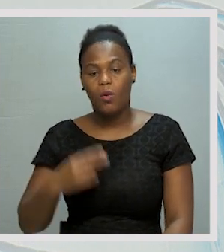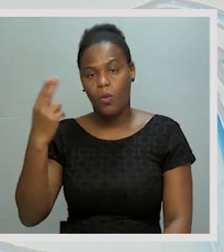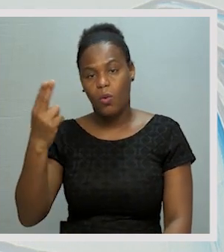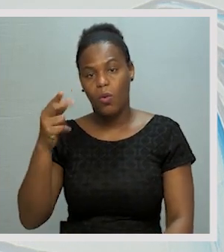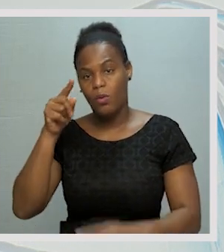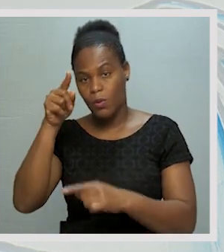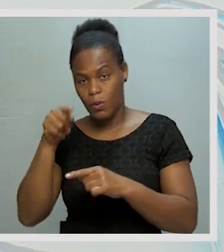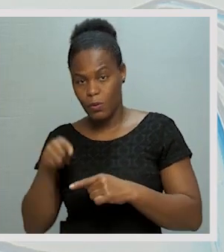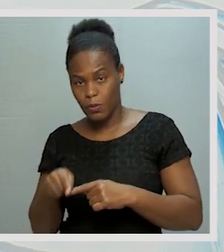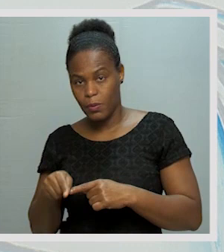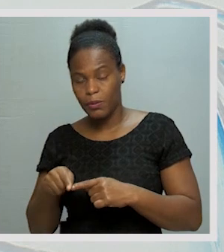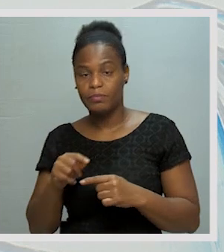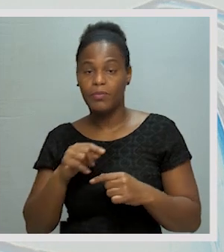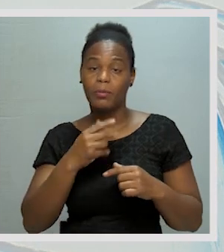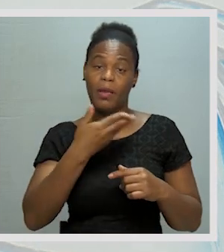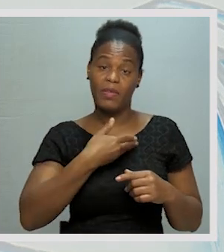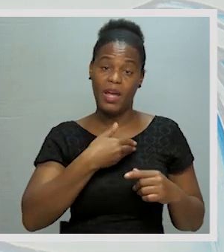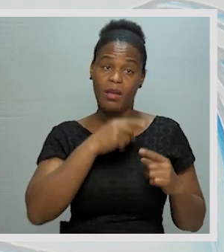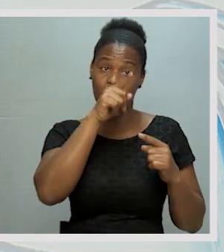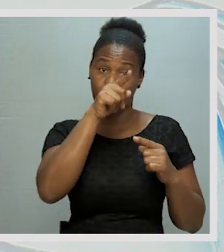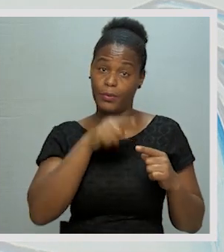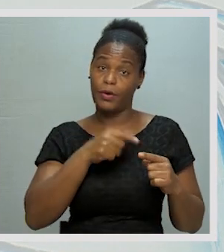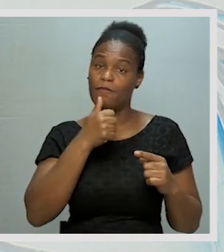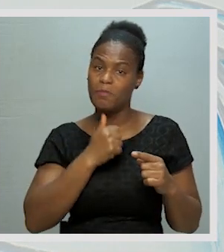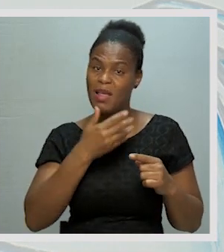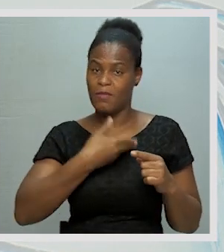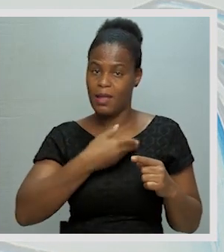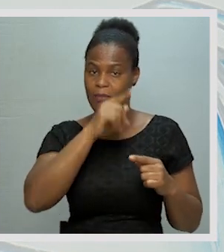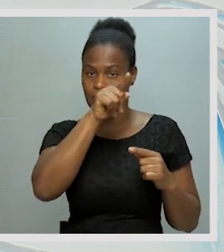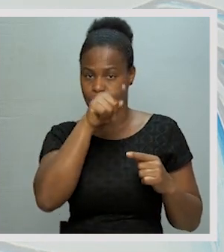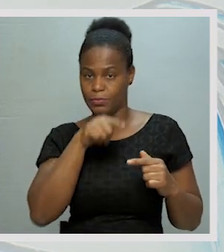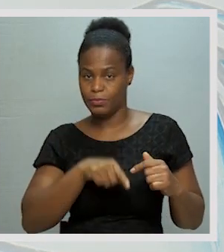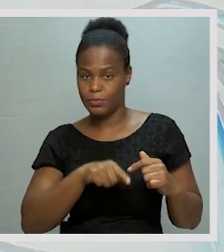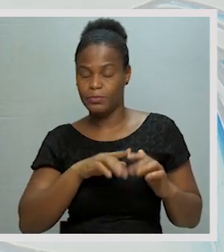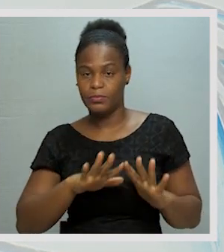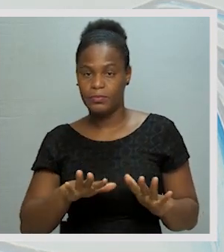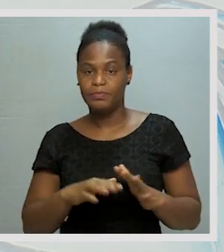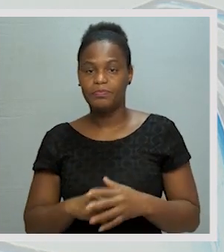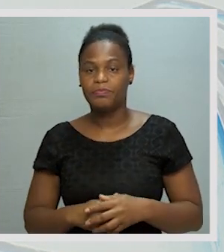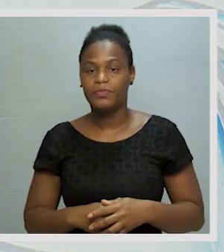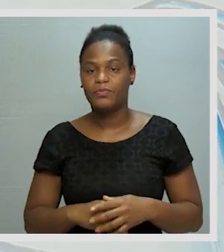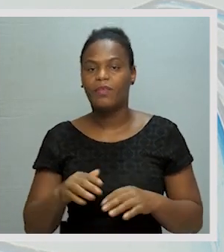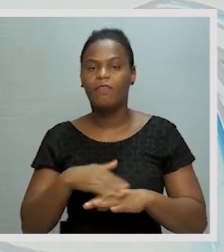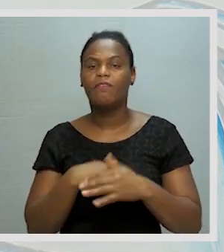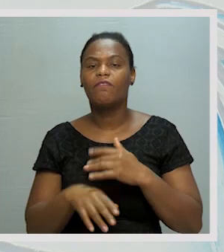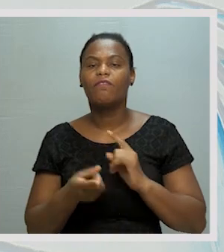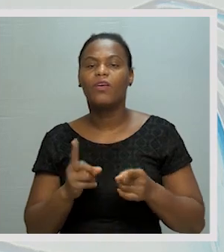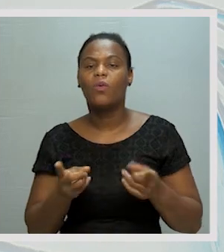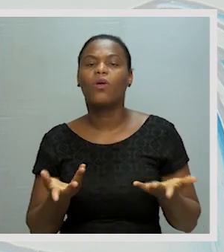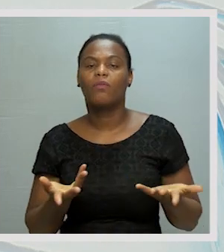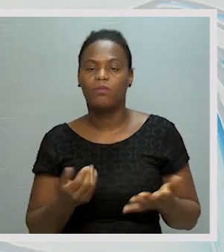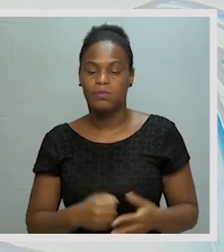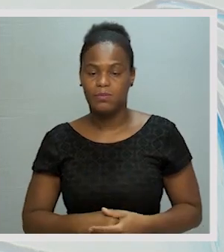escrevemos os números de modo a ficar unidade debaixo de unidade e dezena debaixo de